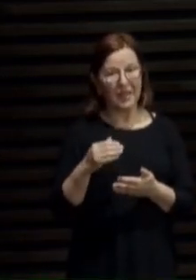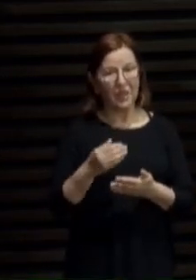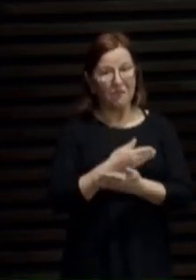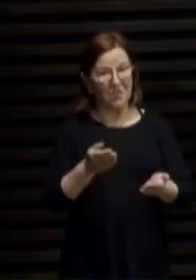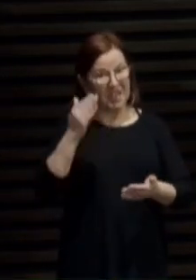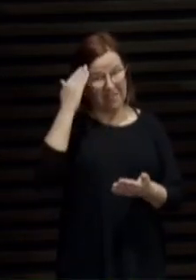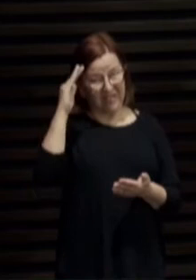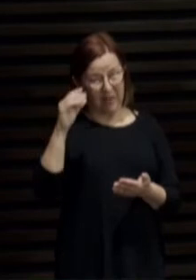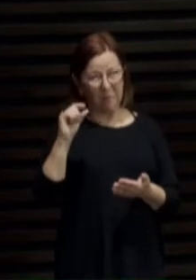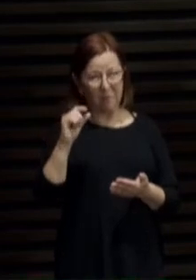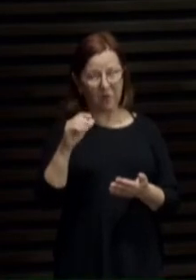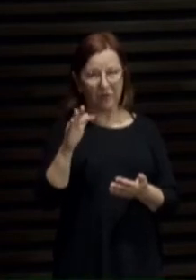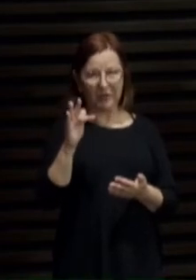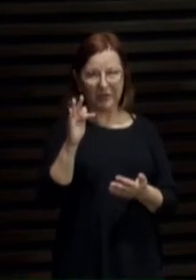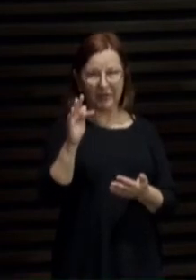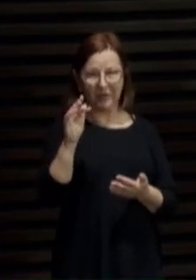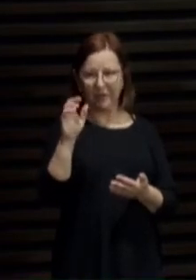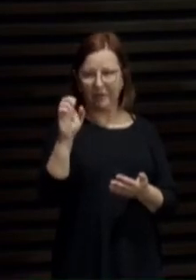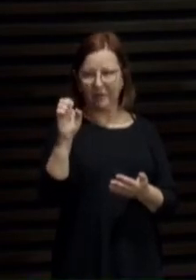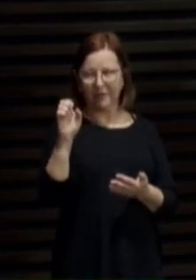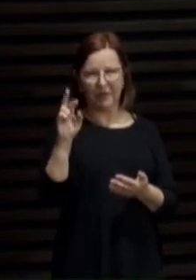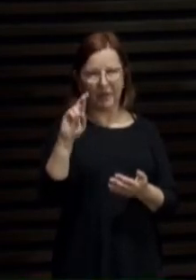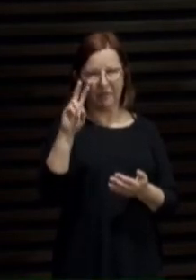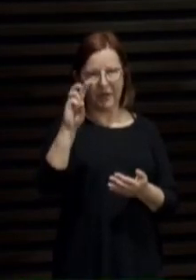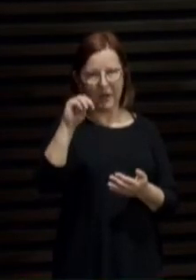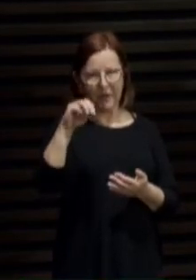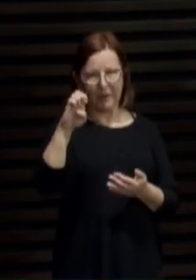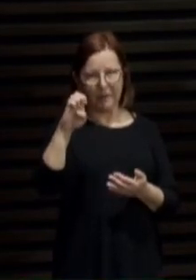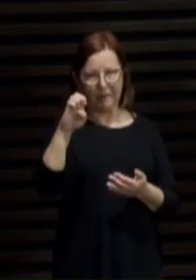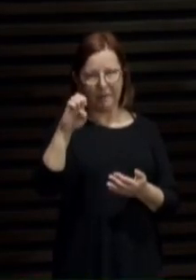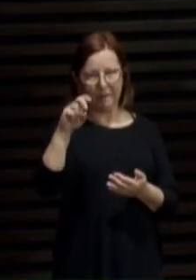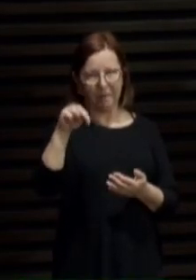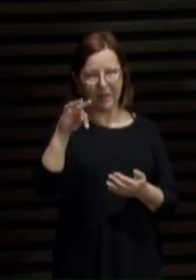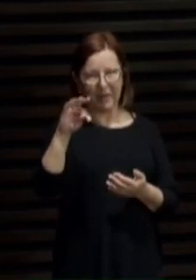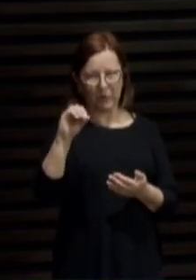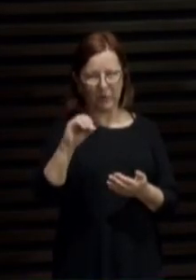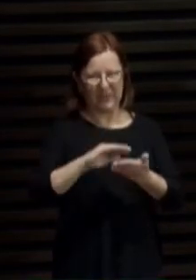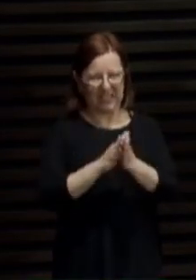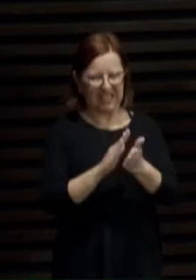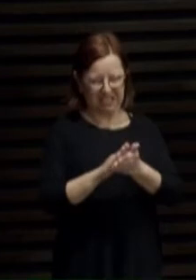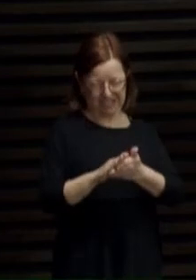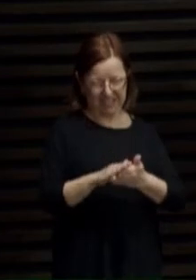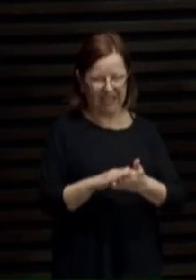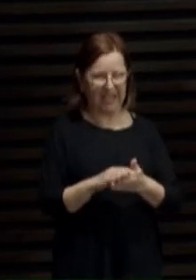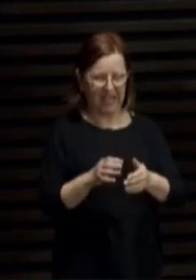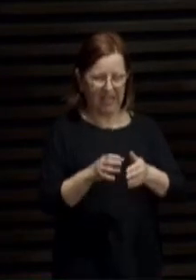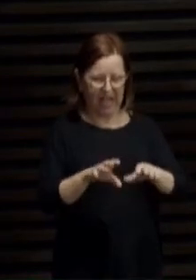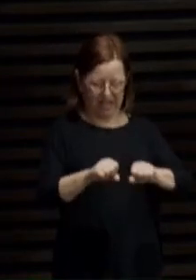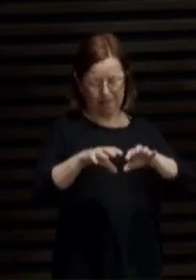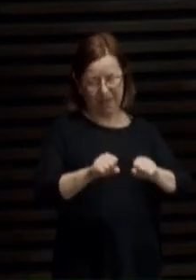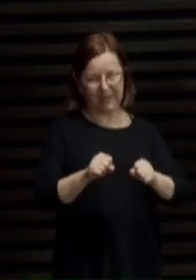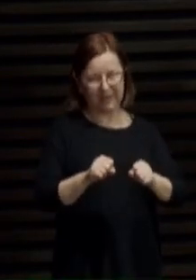de fermento leveda a massa toda? Lançai fora o velho fermento, para